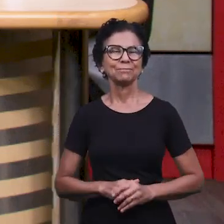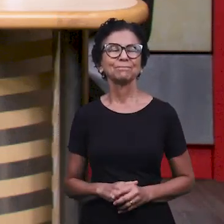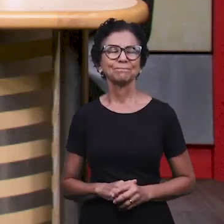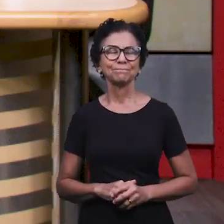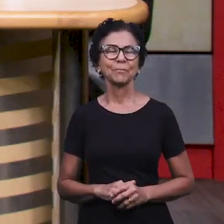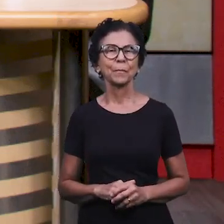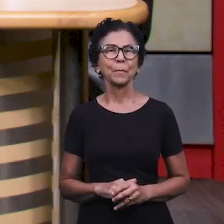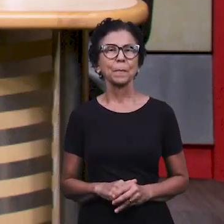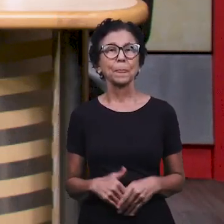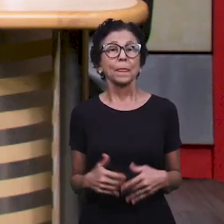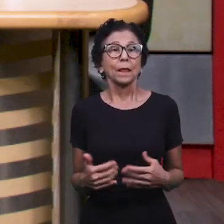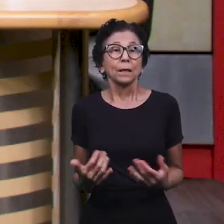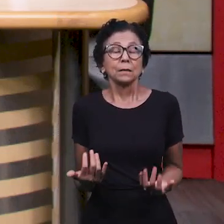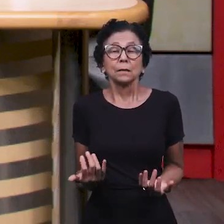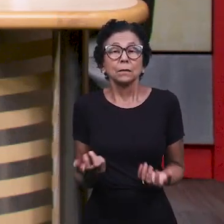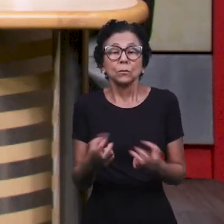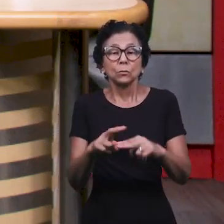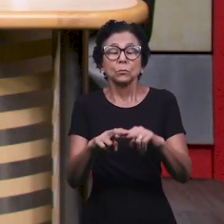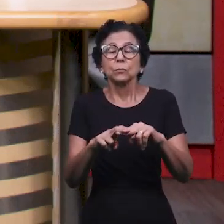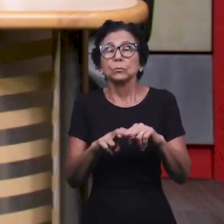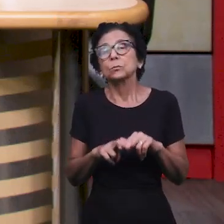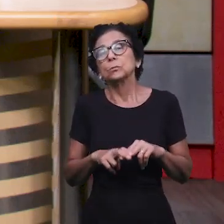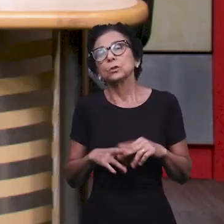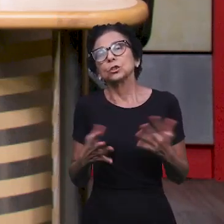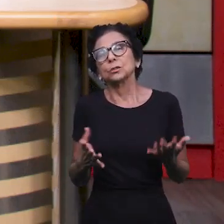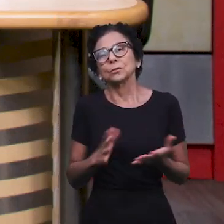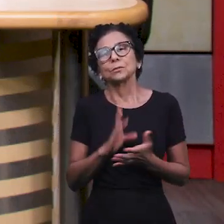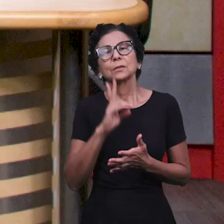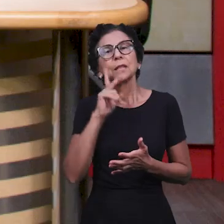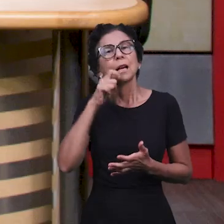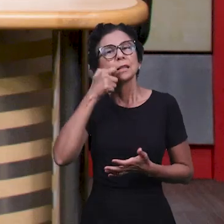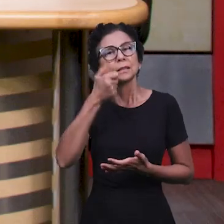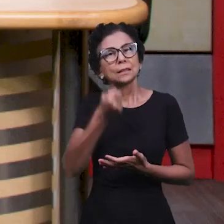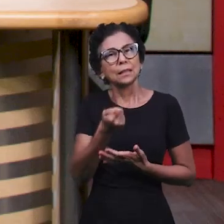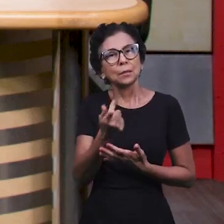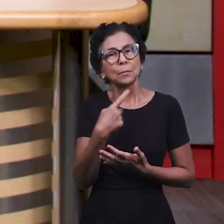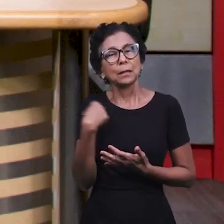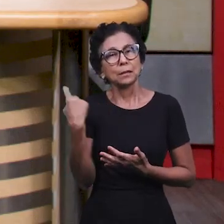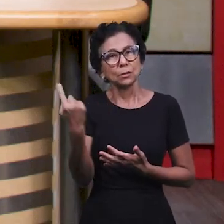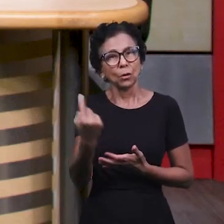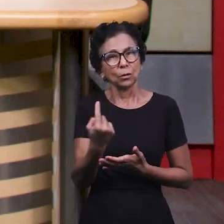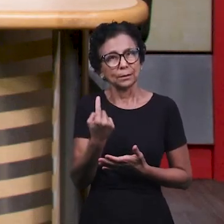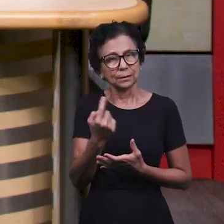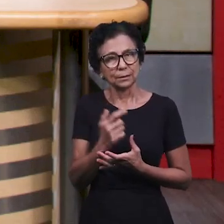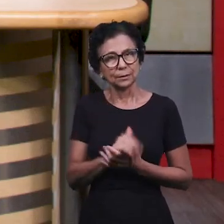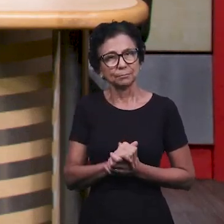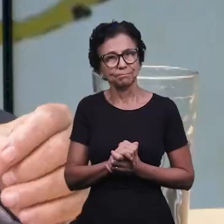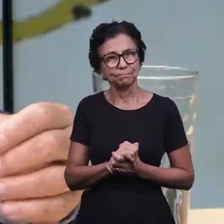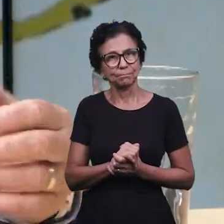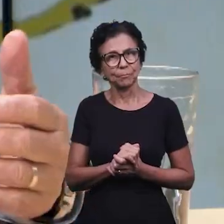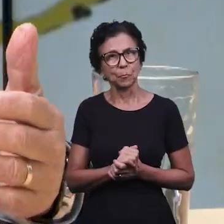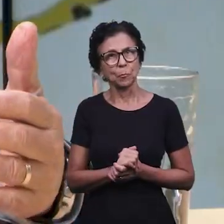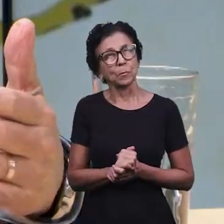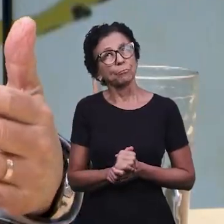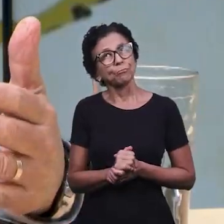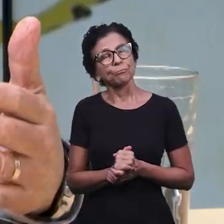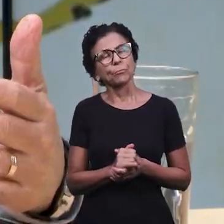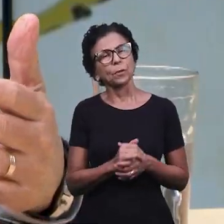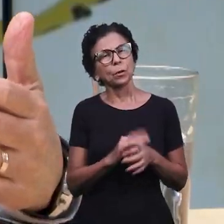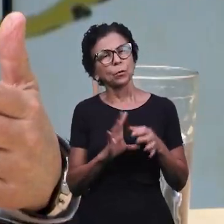qual o motivo dessa ceia para nós, no nosso contexto? Bom, na verdade, no nosso contexto,